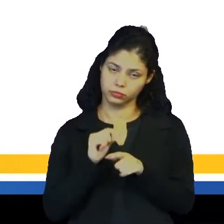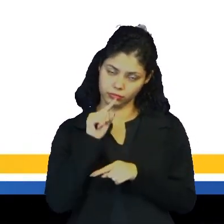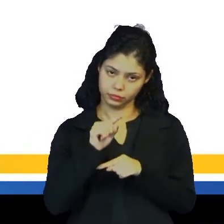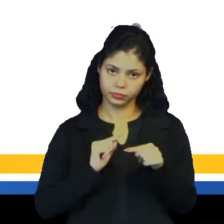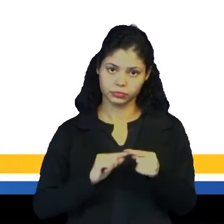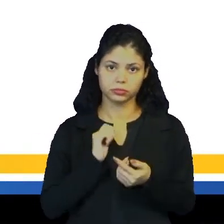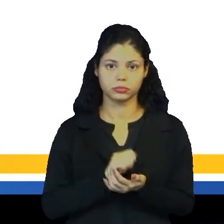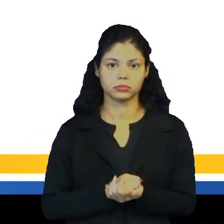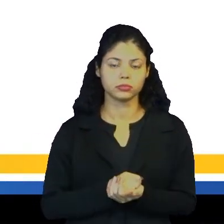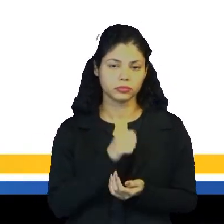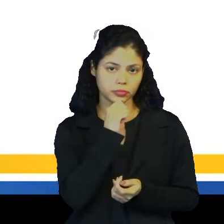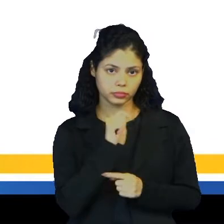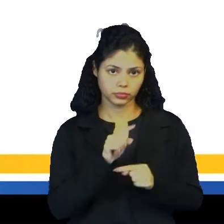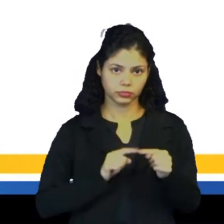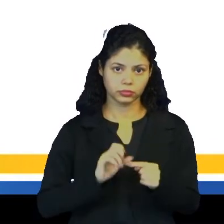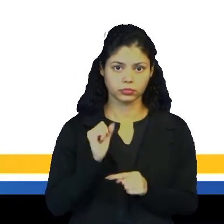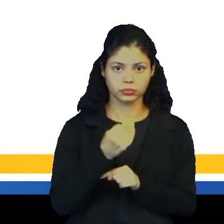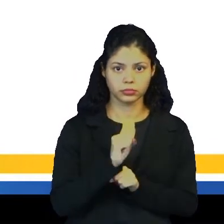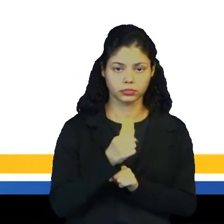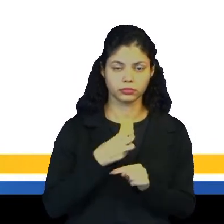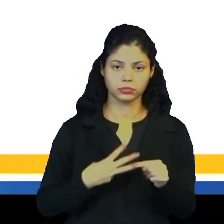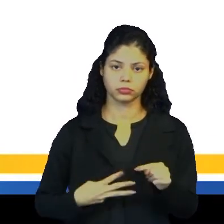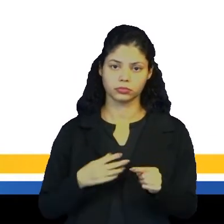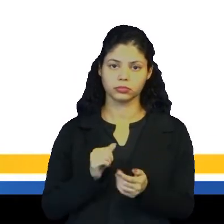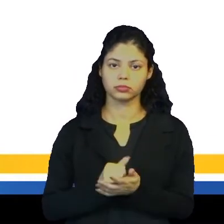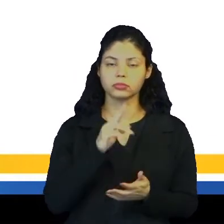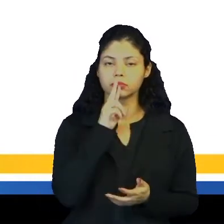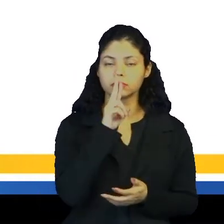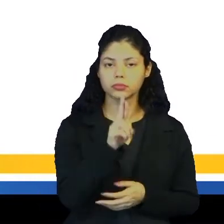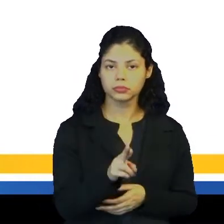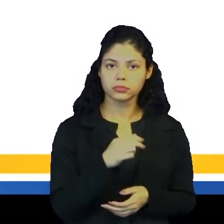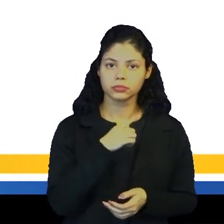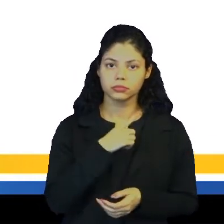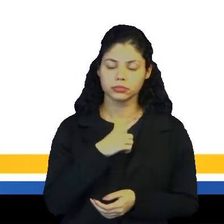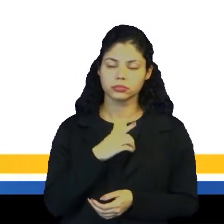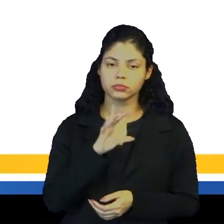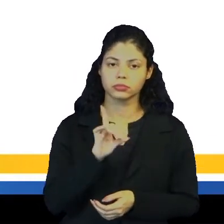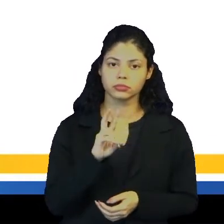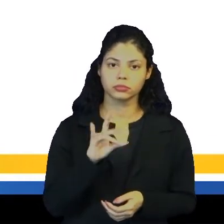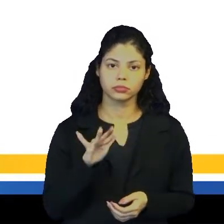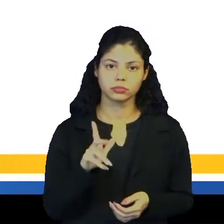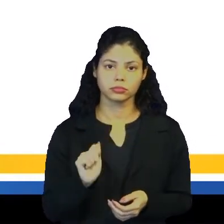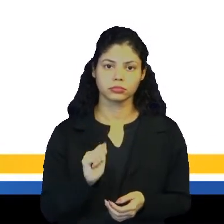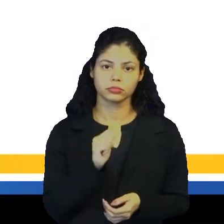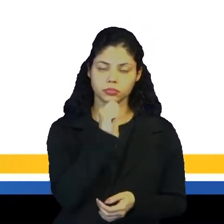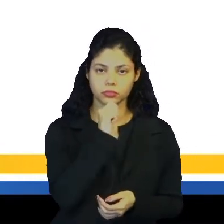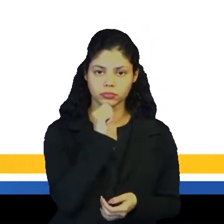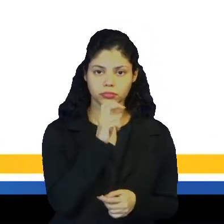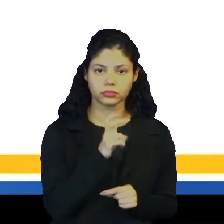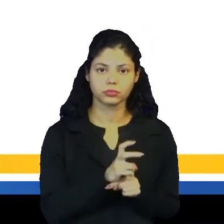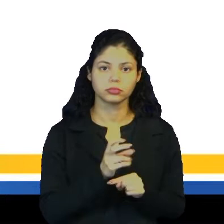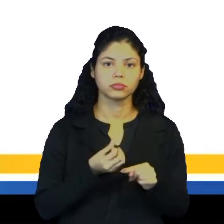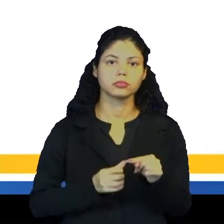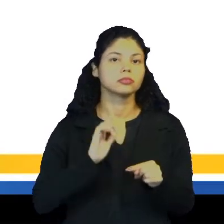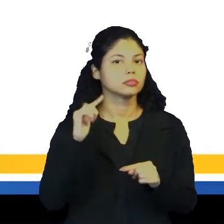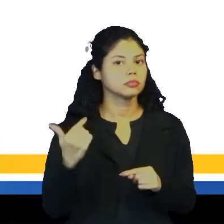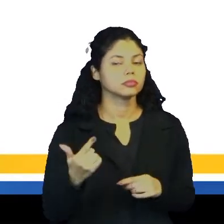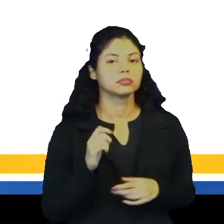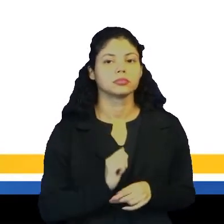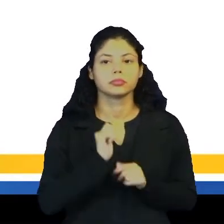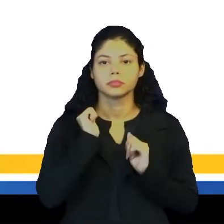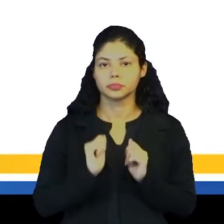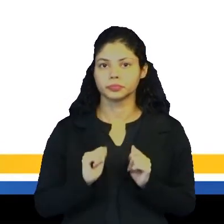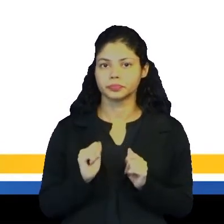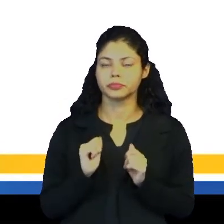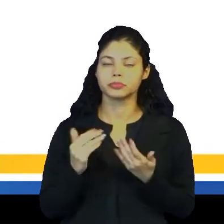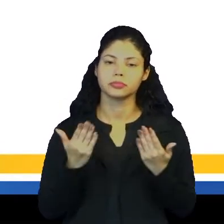divisão, tá? Vocês podem dividir 8 sobre 3, o resultado vai dar um decimal, e aí o 5 sobre 6 vai dar outro decimal e